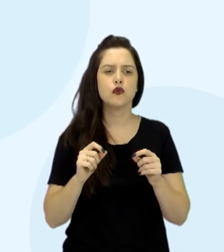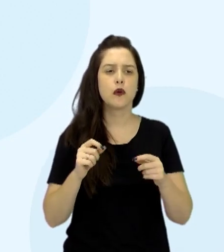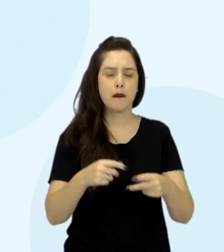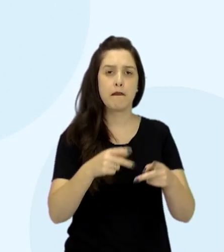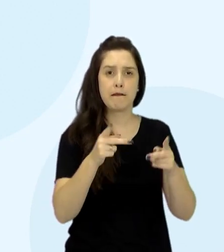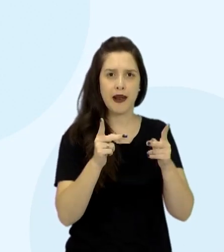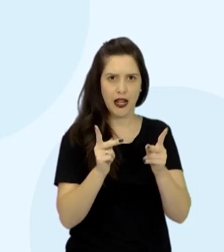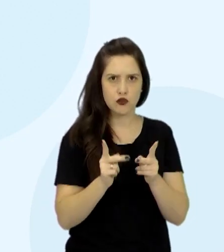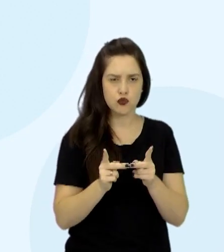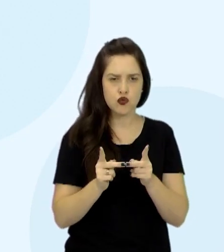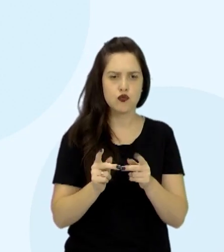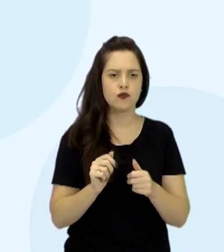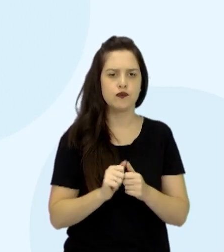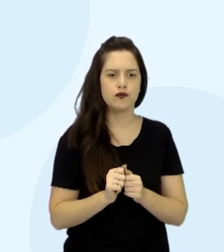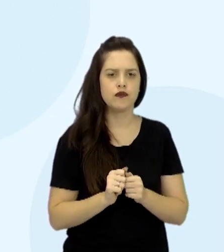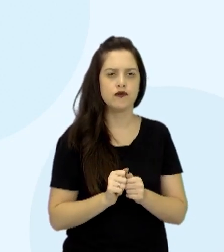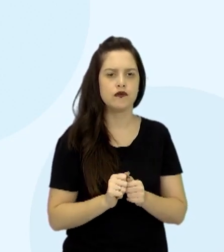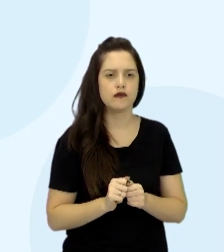pratos